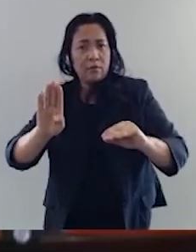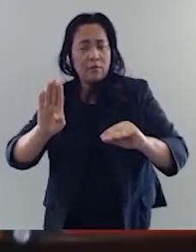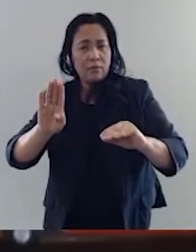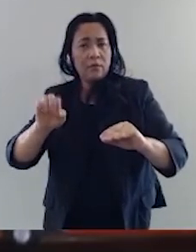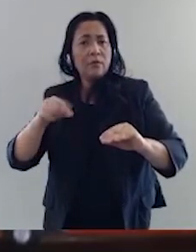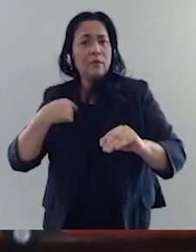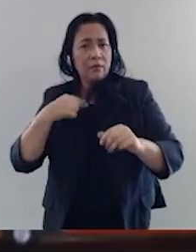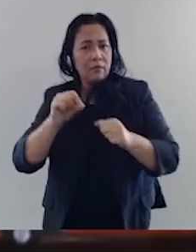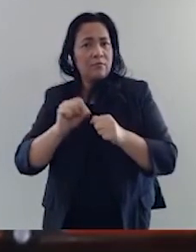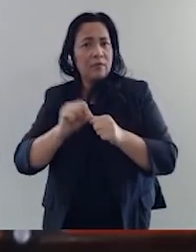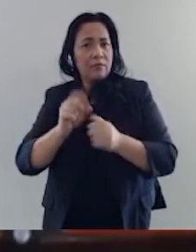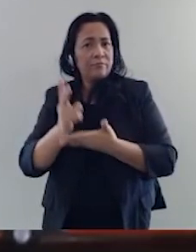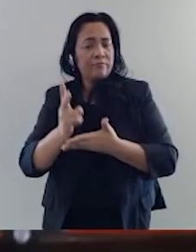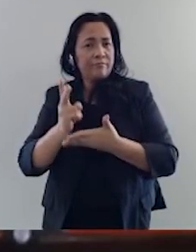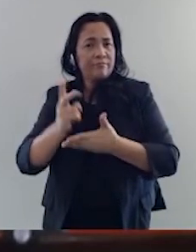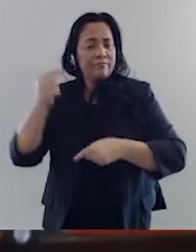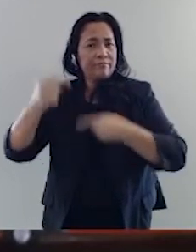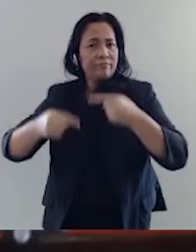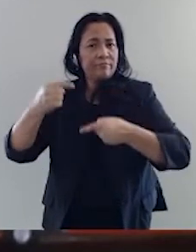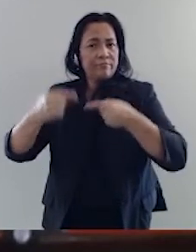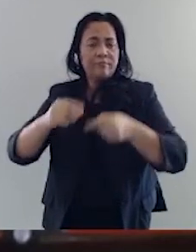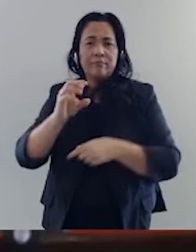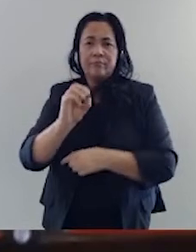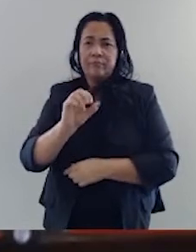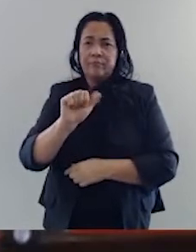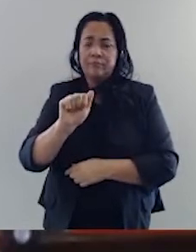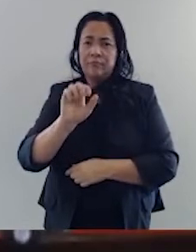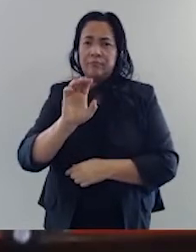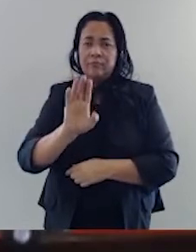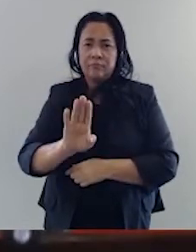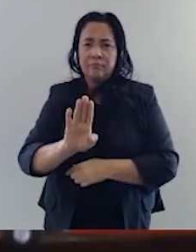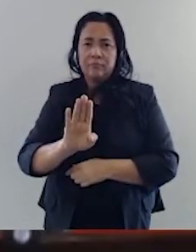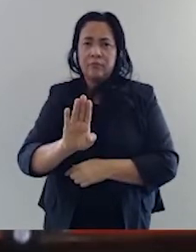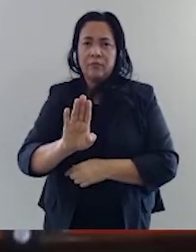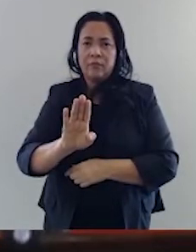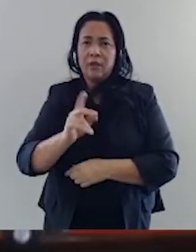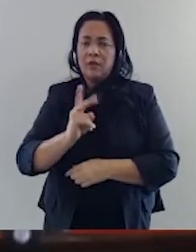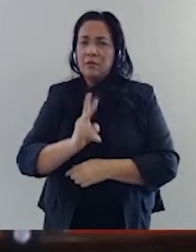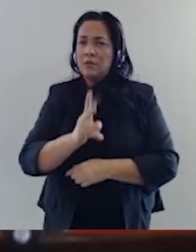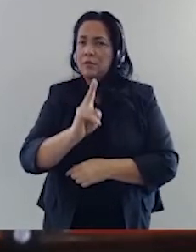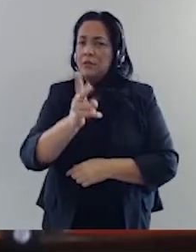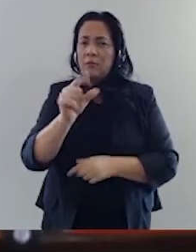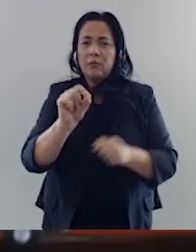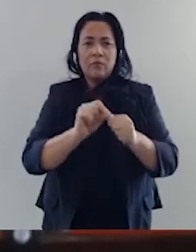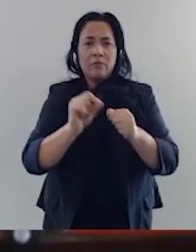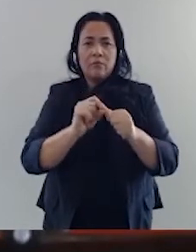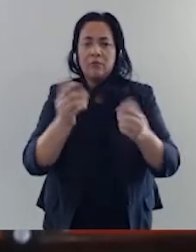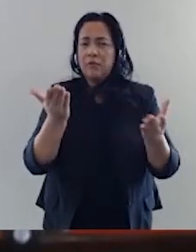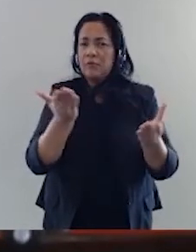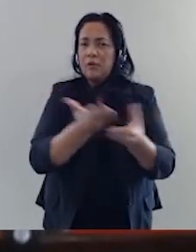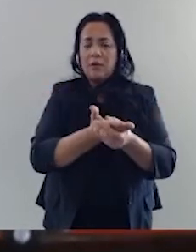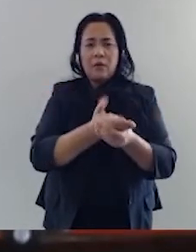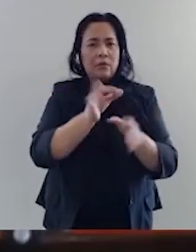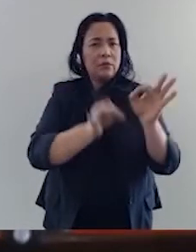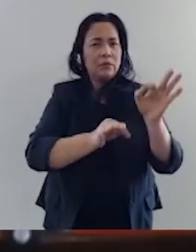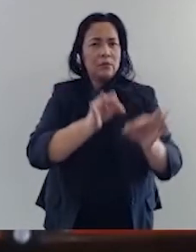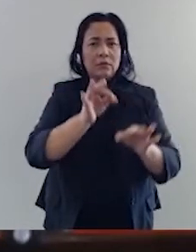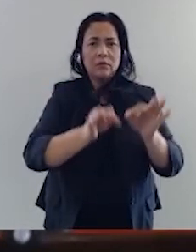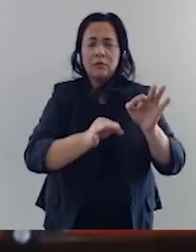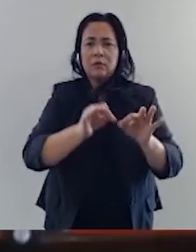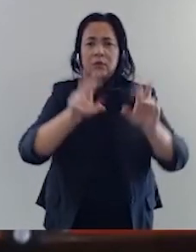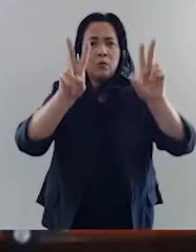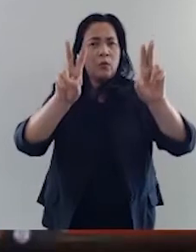feito historicamente. A Ordem tem frequentemente ajuizado ações diretas de constitucionalidade, ações declaratórias